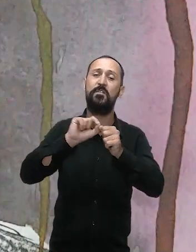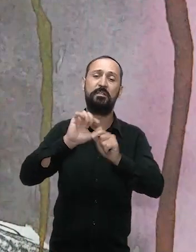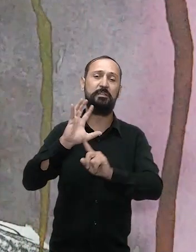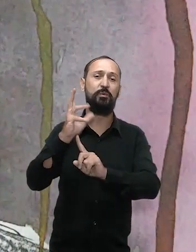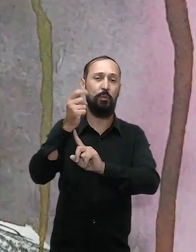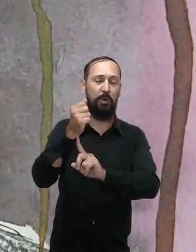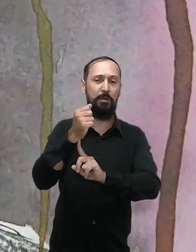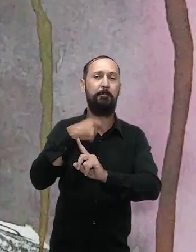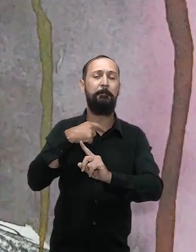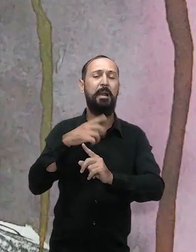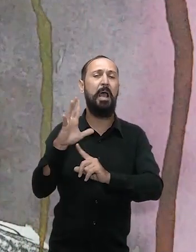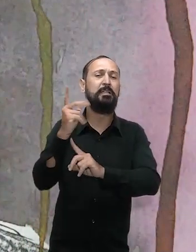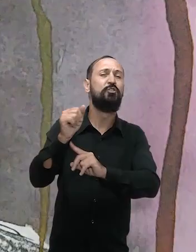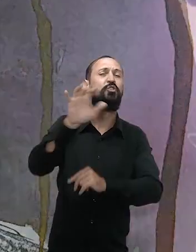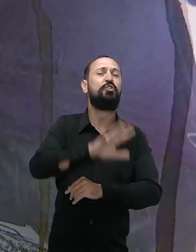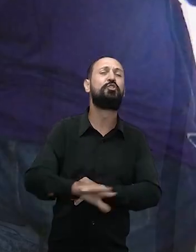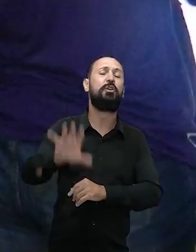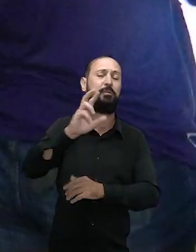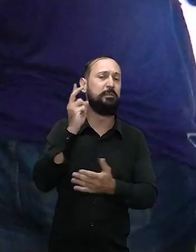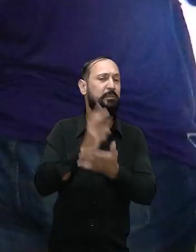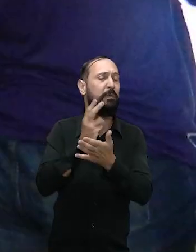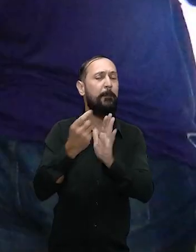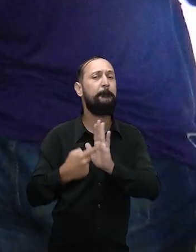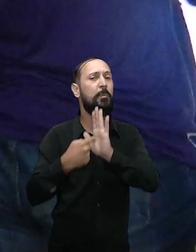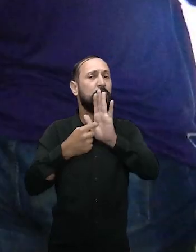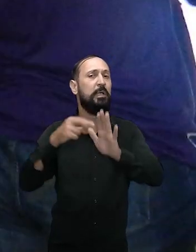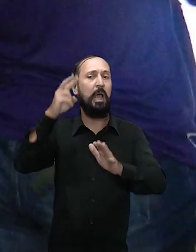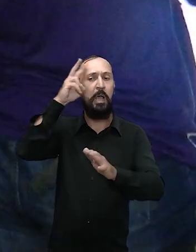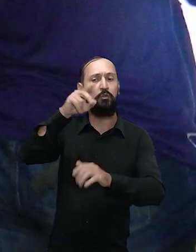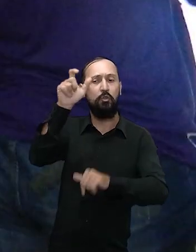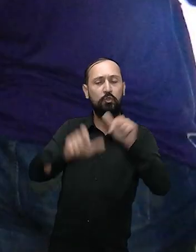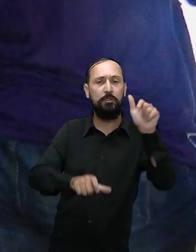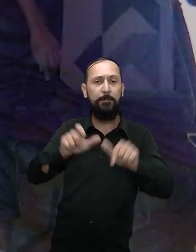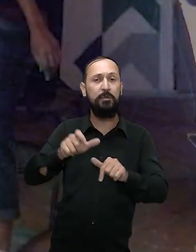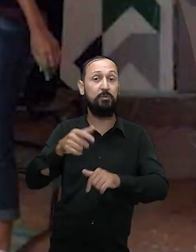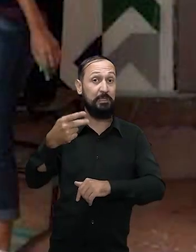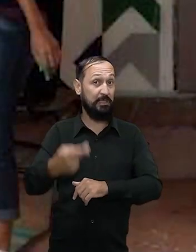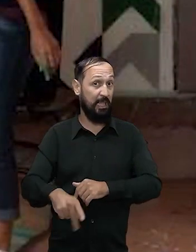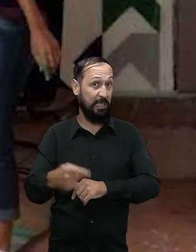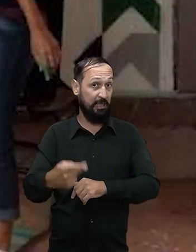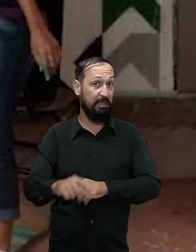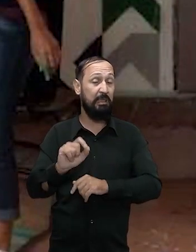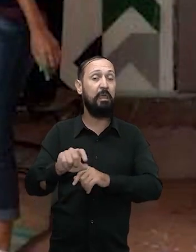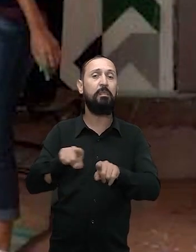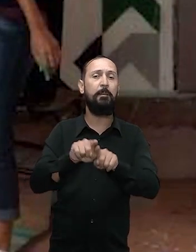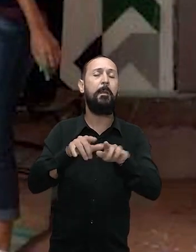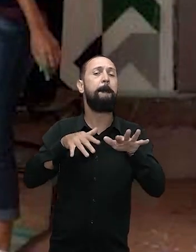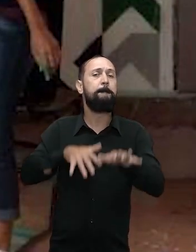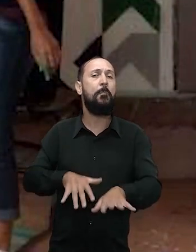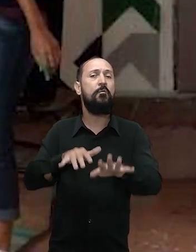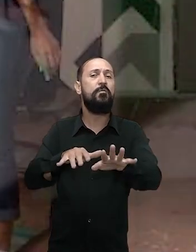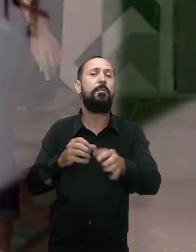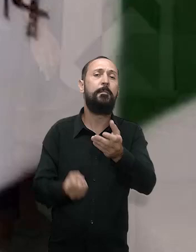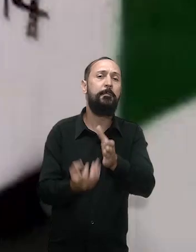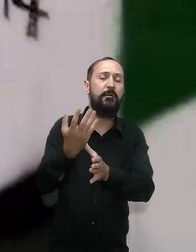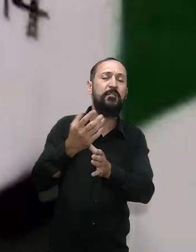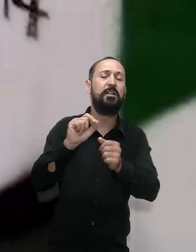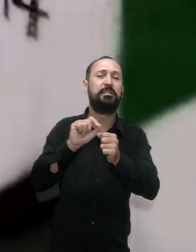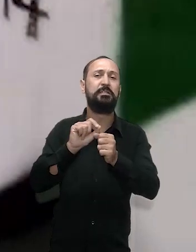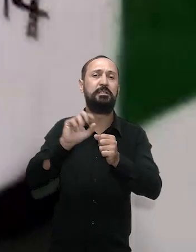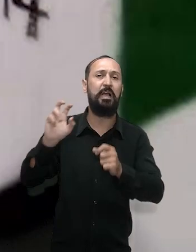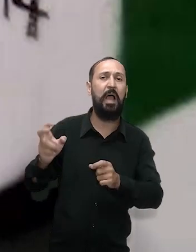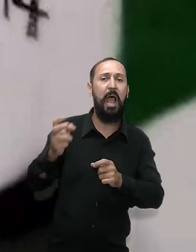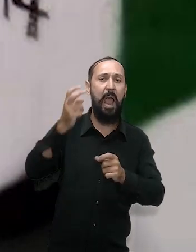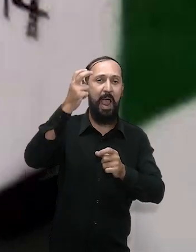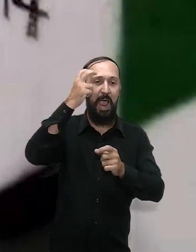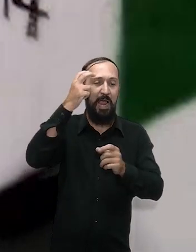às artes em geral, sempre com documentários mostrando histórias de artistas regionais e movimentos criados para